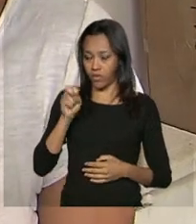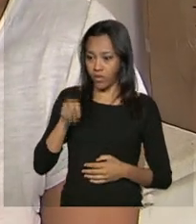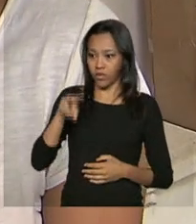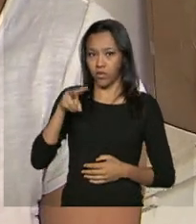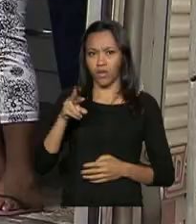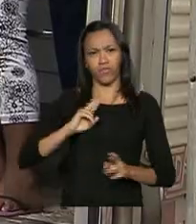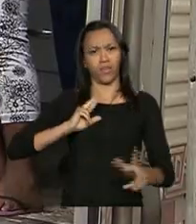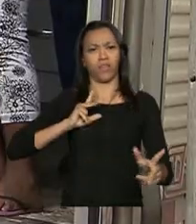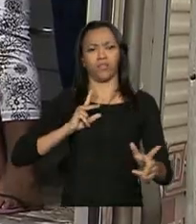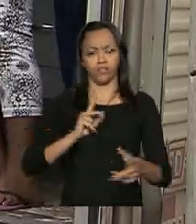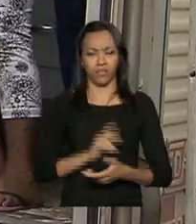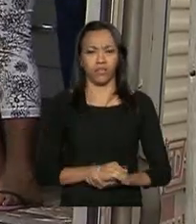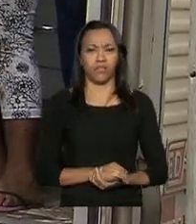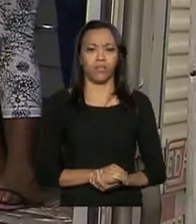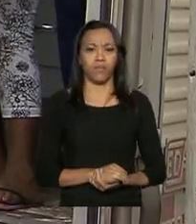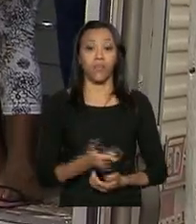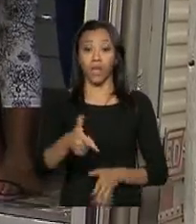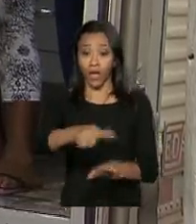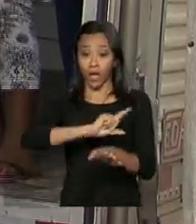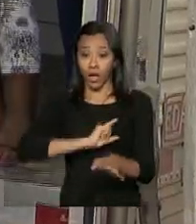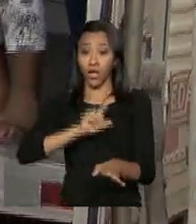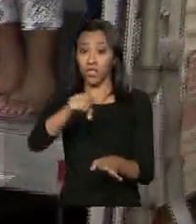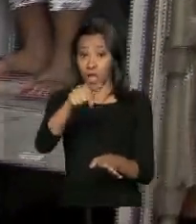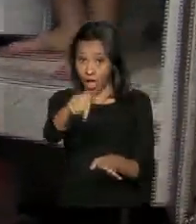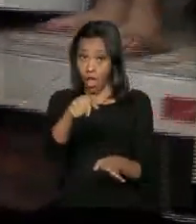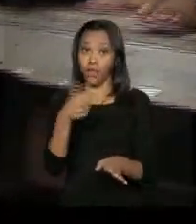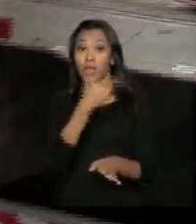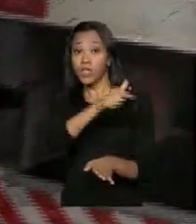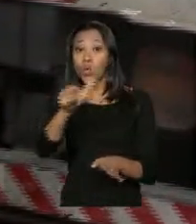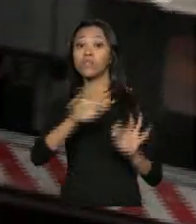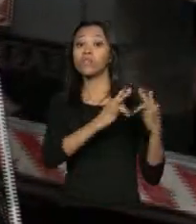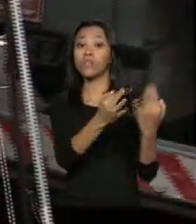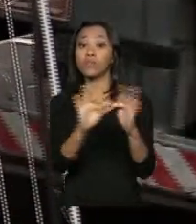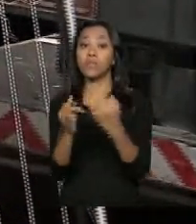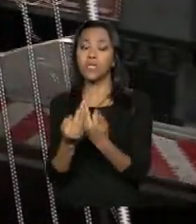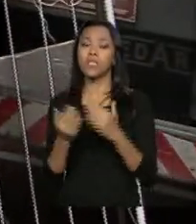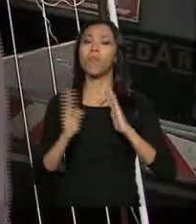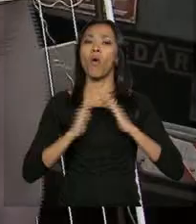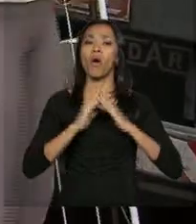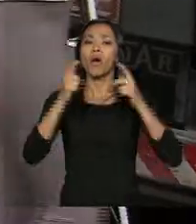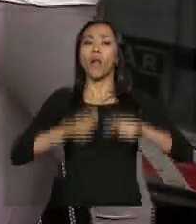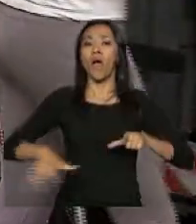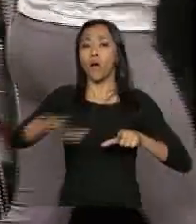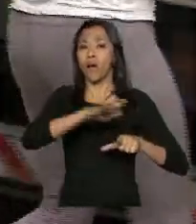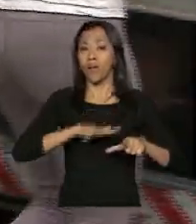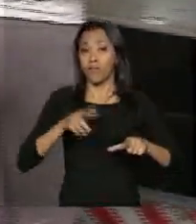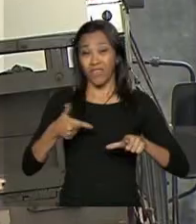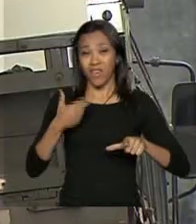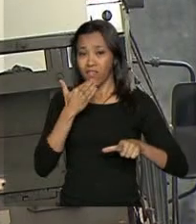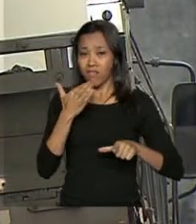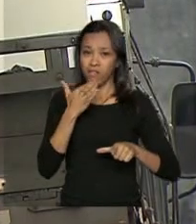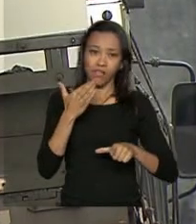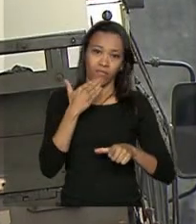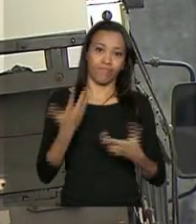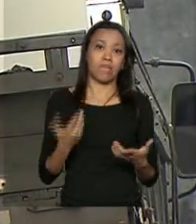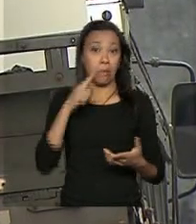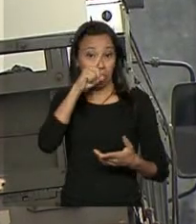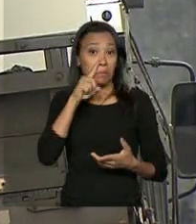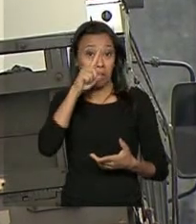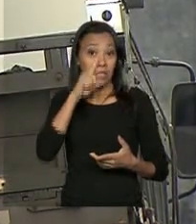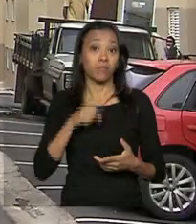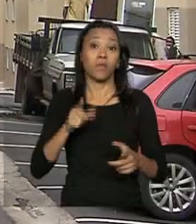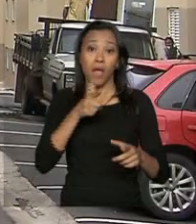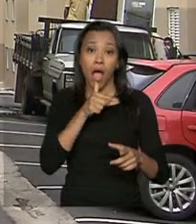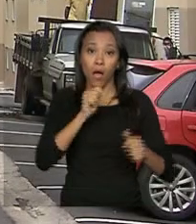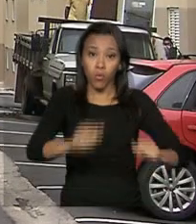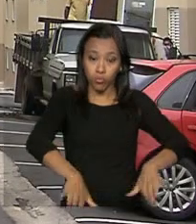é bem diferente. Antes, Francisca e as demais famílias moravam em regiões do município, onde a estrutura é precária e há risco de